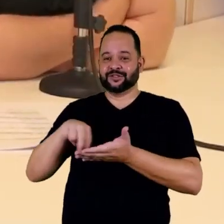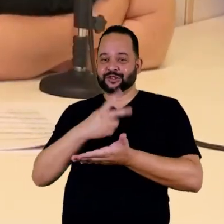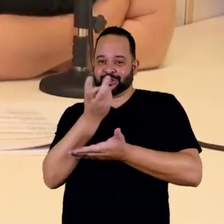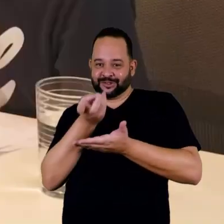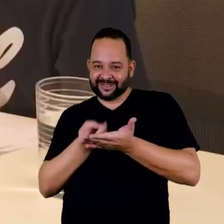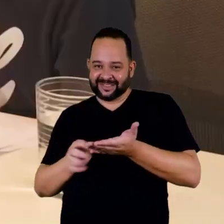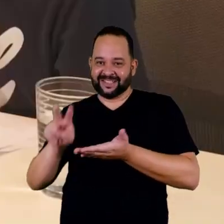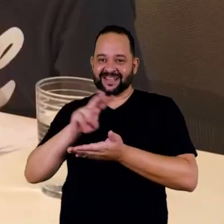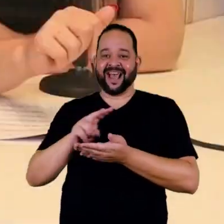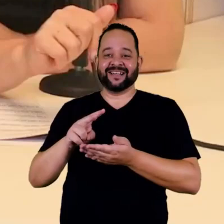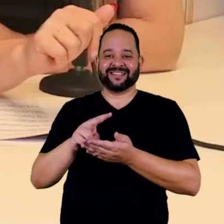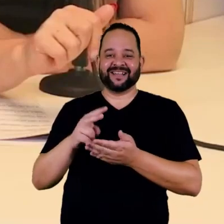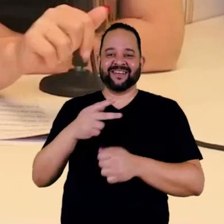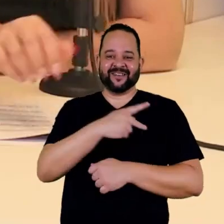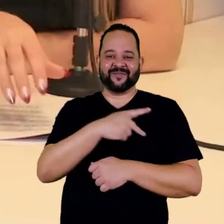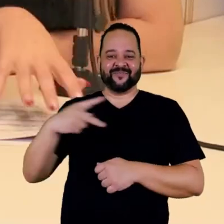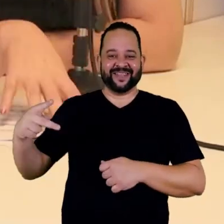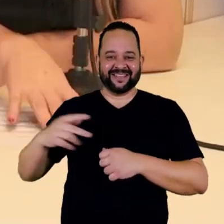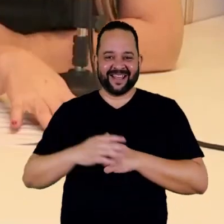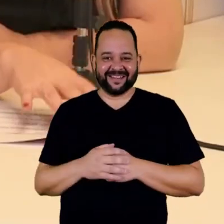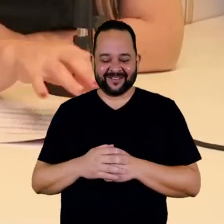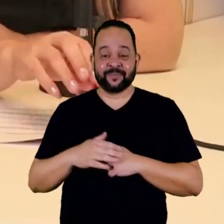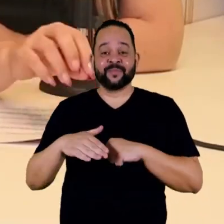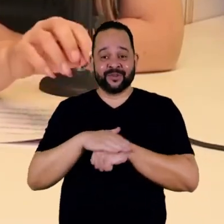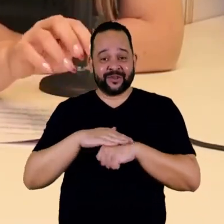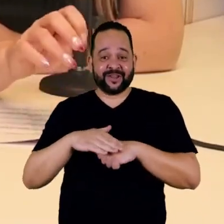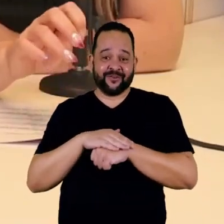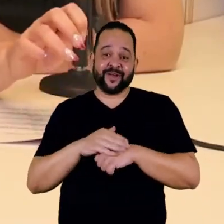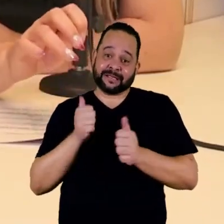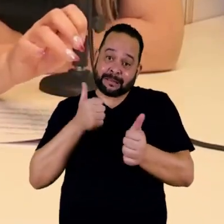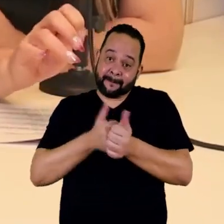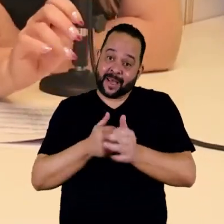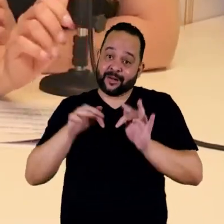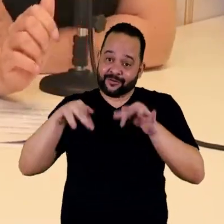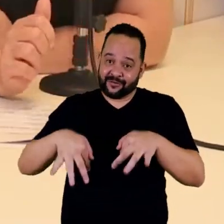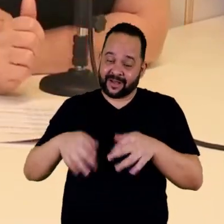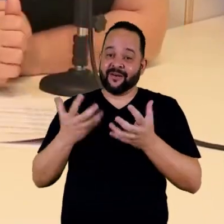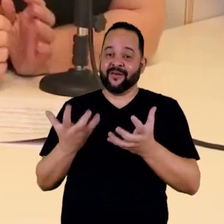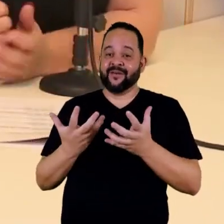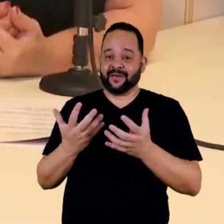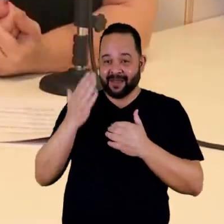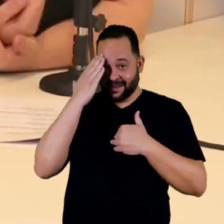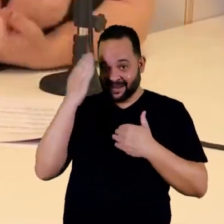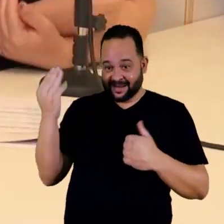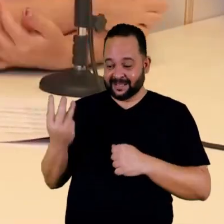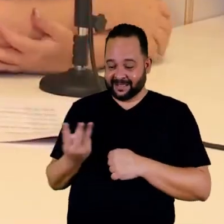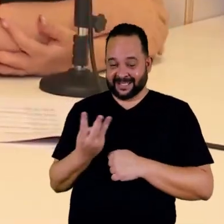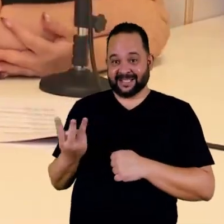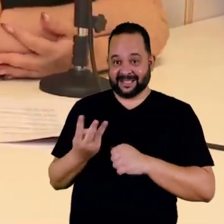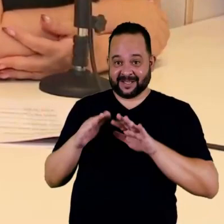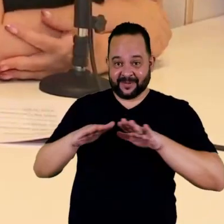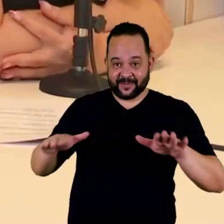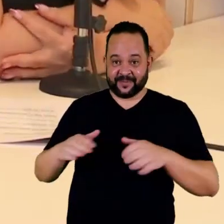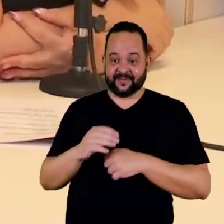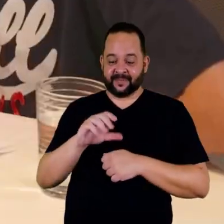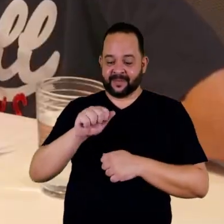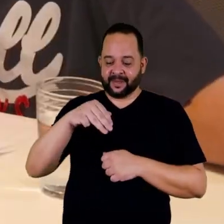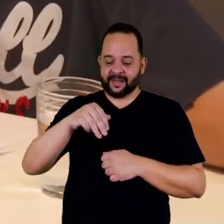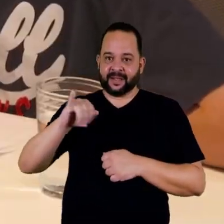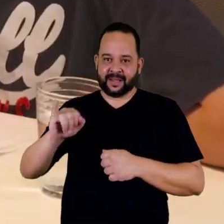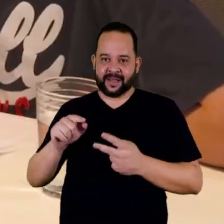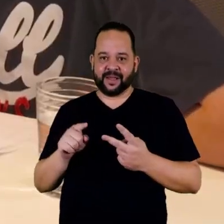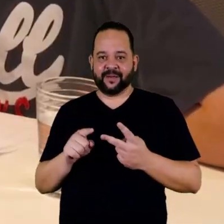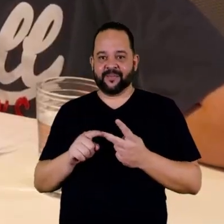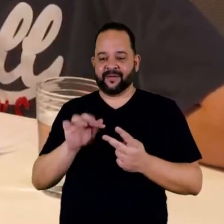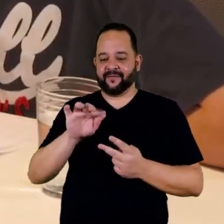Presidente Olha a gente tá chegando ao fim esse papo maravilhoso eu quero agradecer aqui Claro vida de três que é formado pela kem